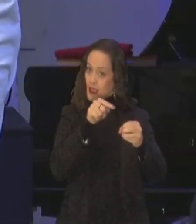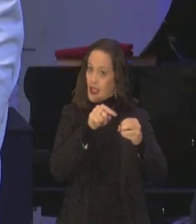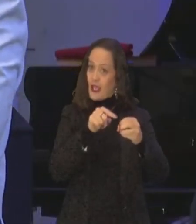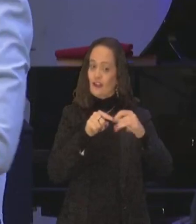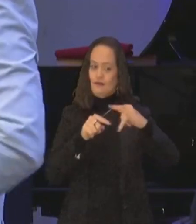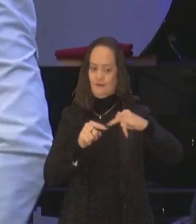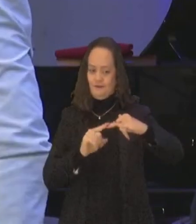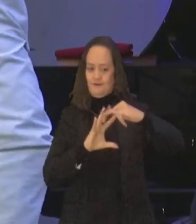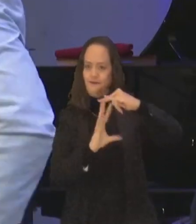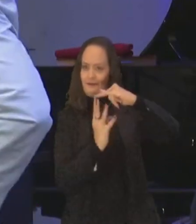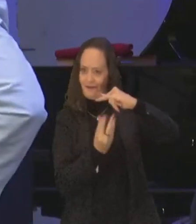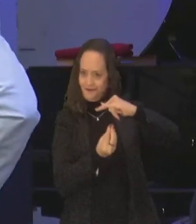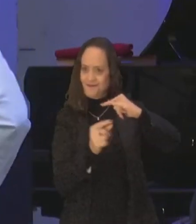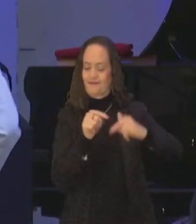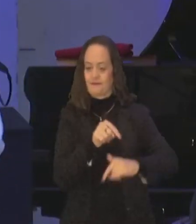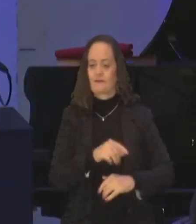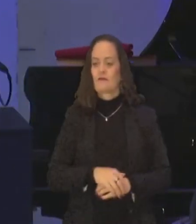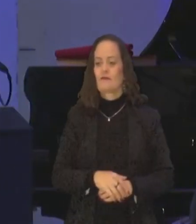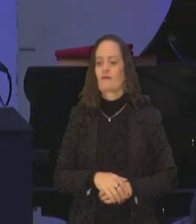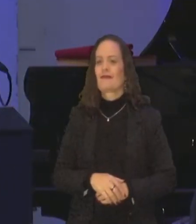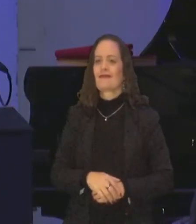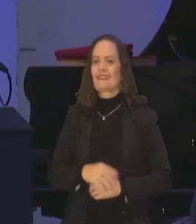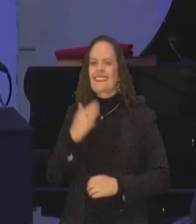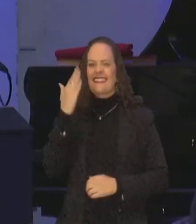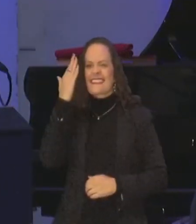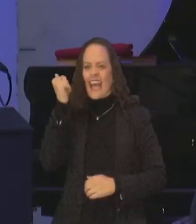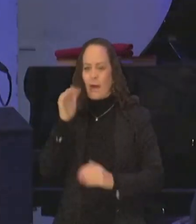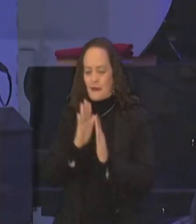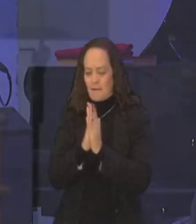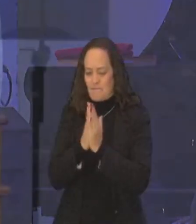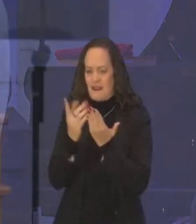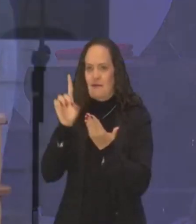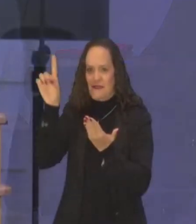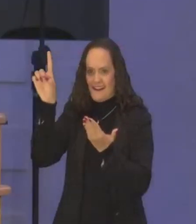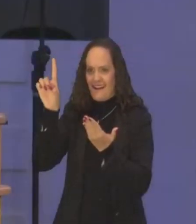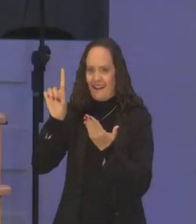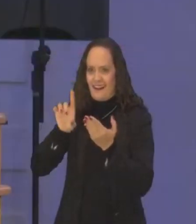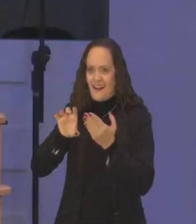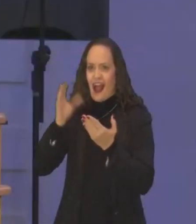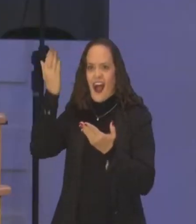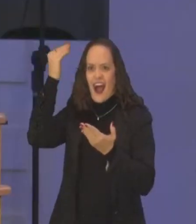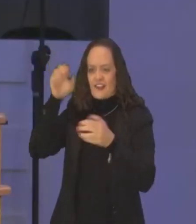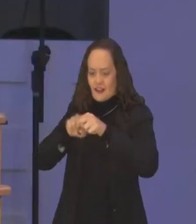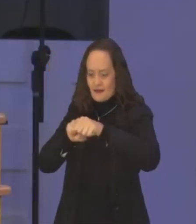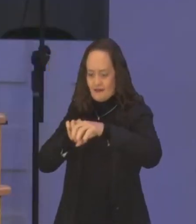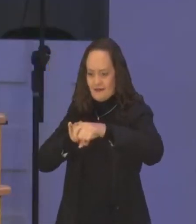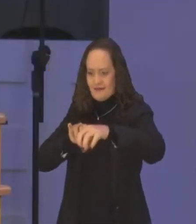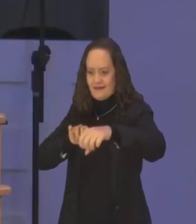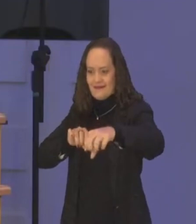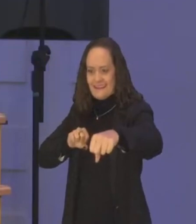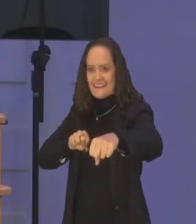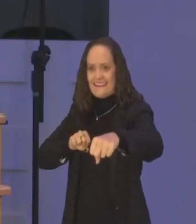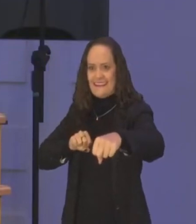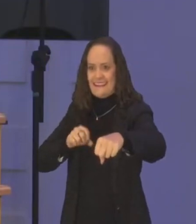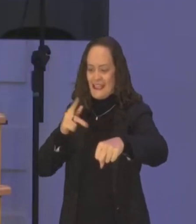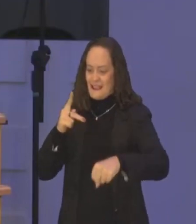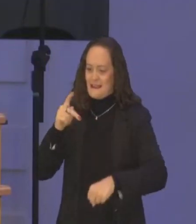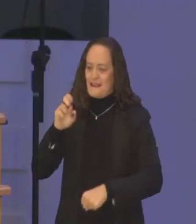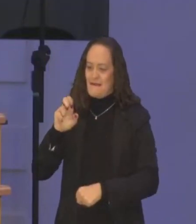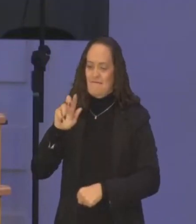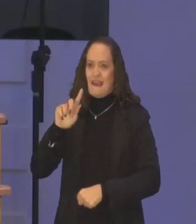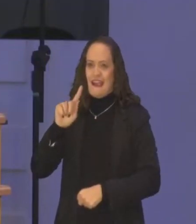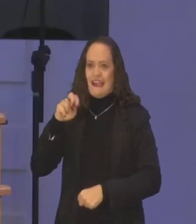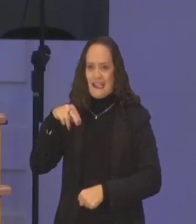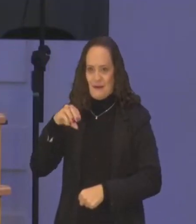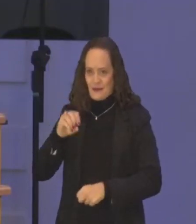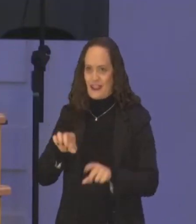neste sentido. A palavra pergaminho que nós temos hoje como instrumento a partir de peles de